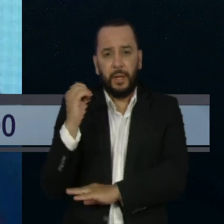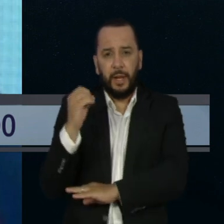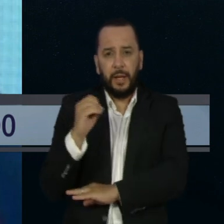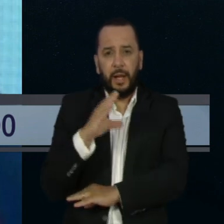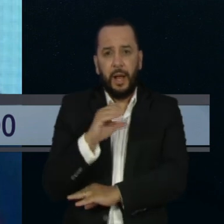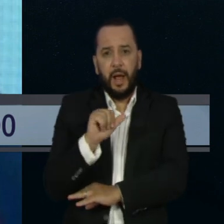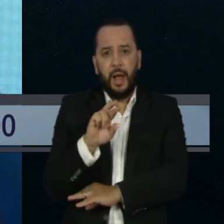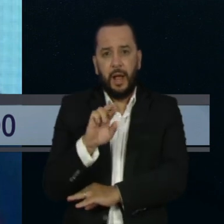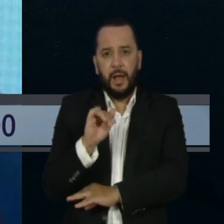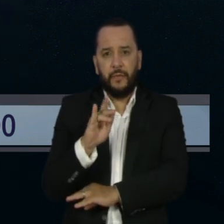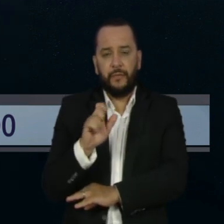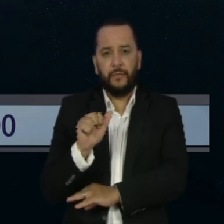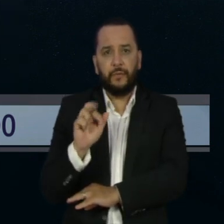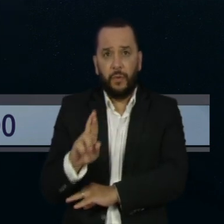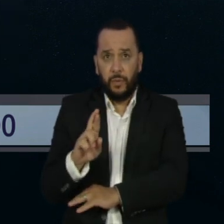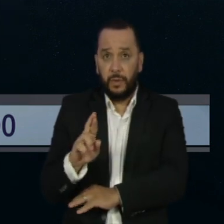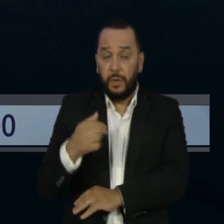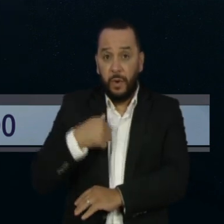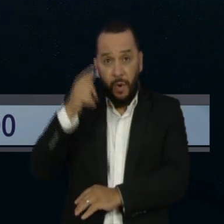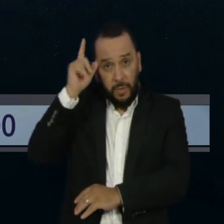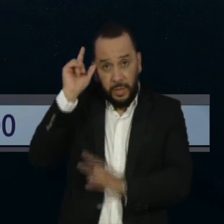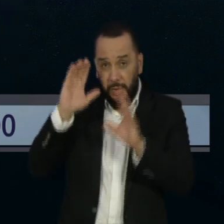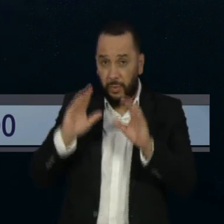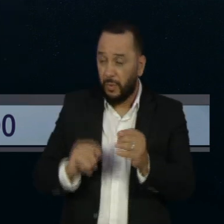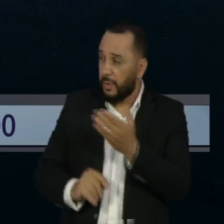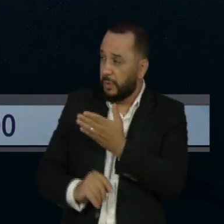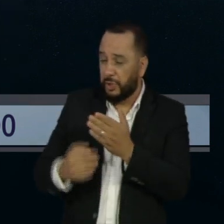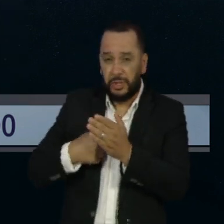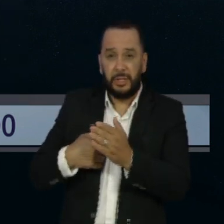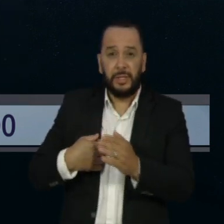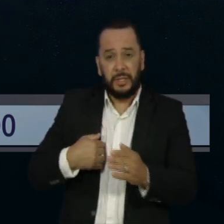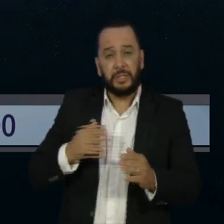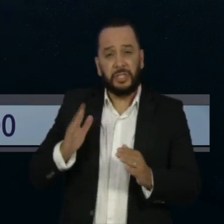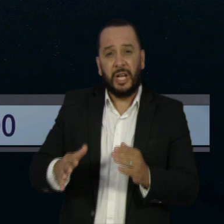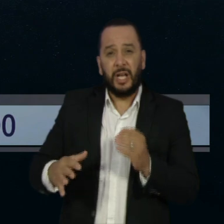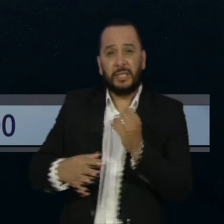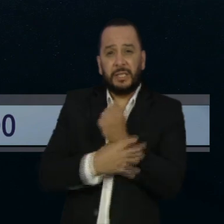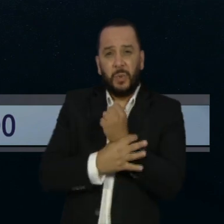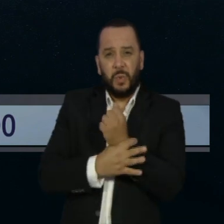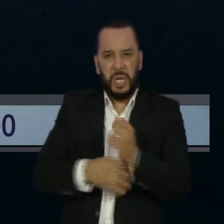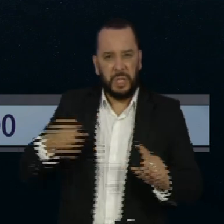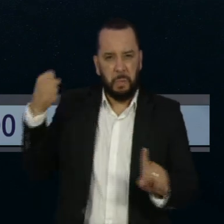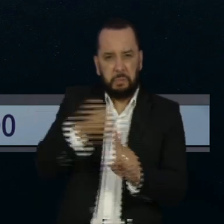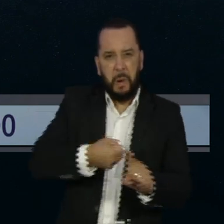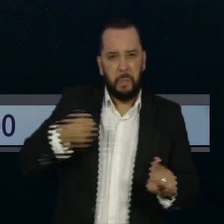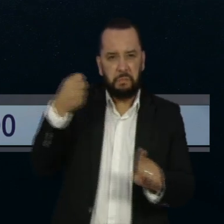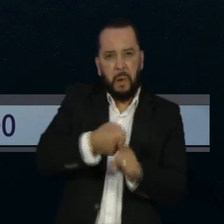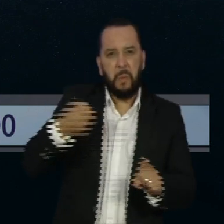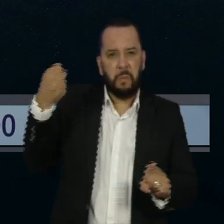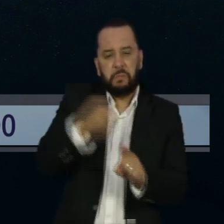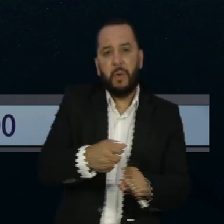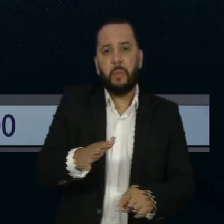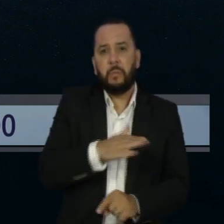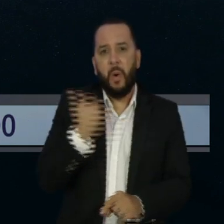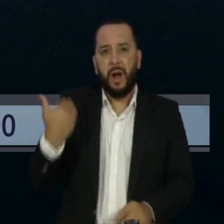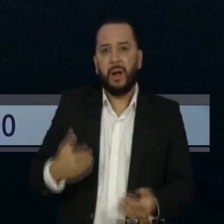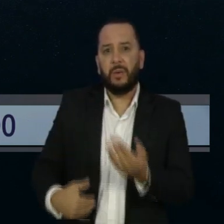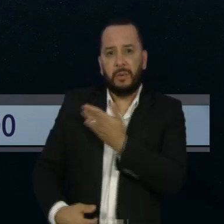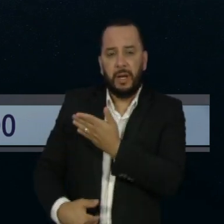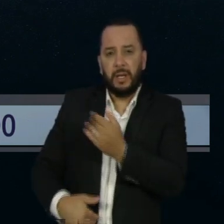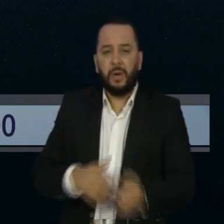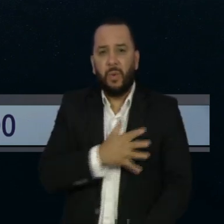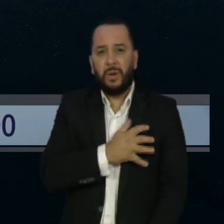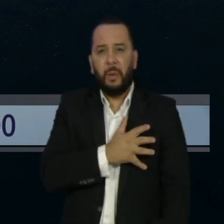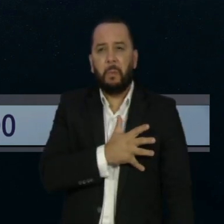ontem José Alberto Silveira Freitas de 40 anos foi morto a socos dentro do mercado Segundo a polícia ele teria sofrido uma parada